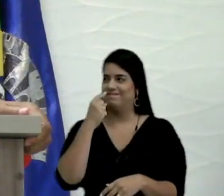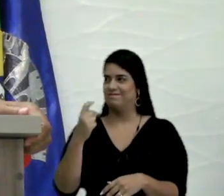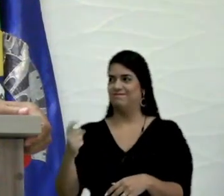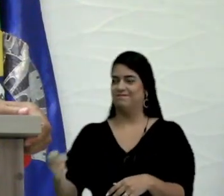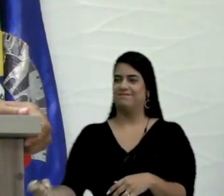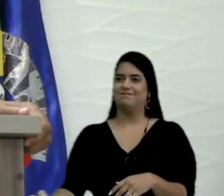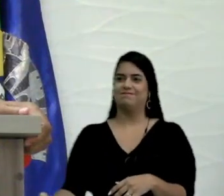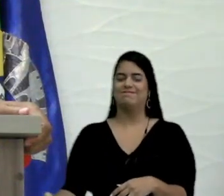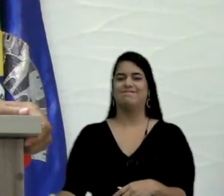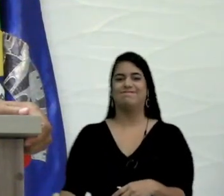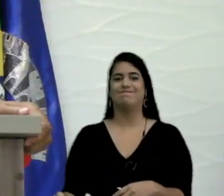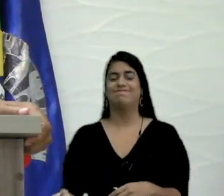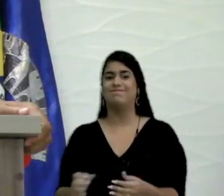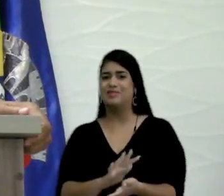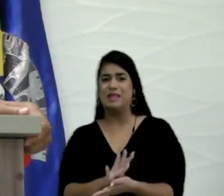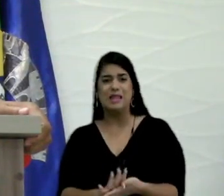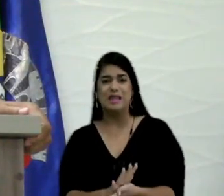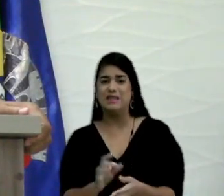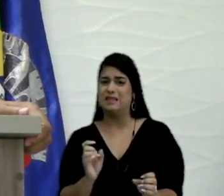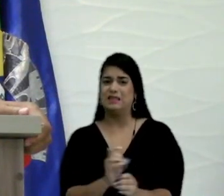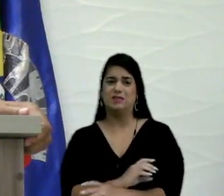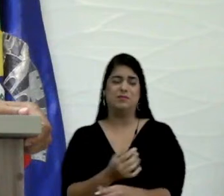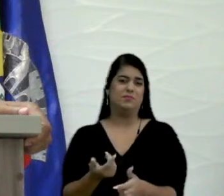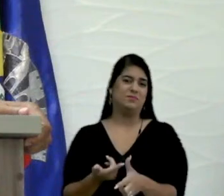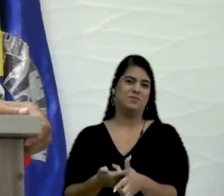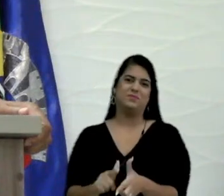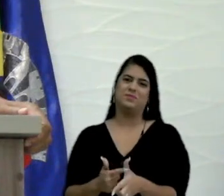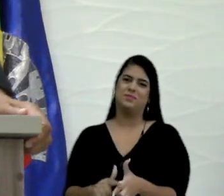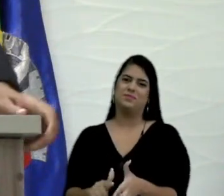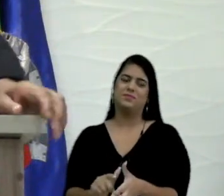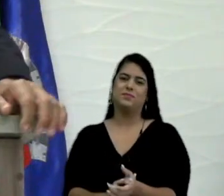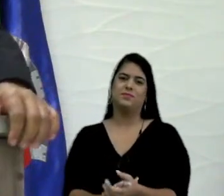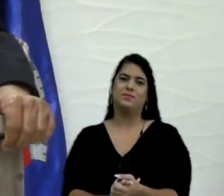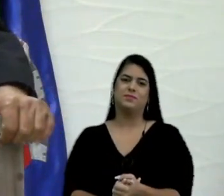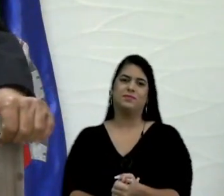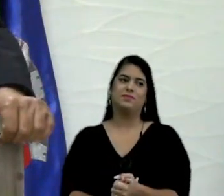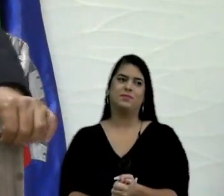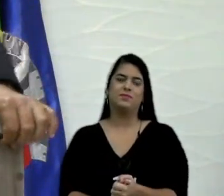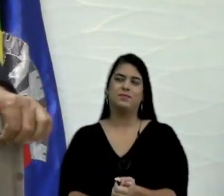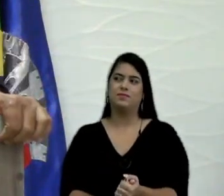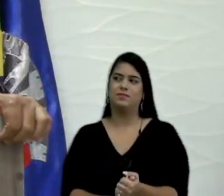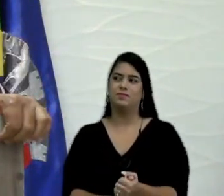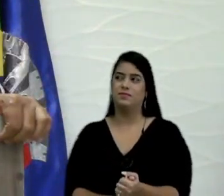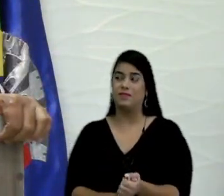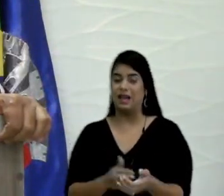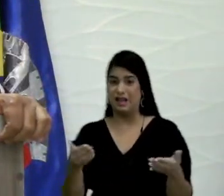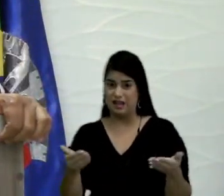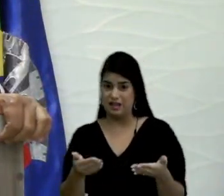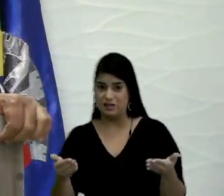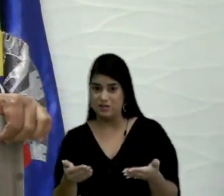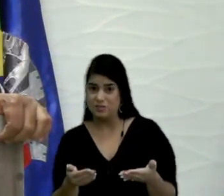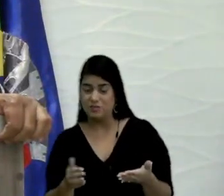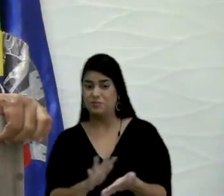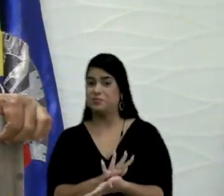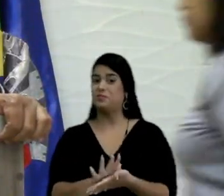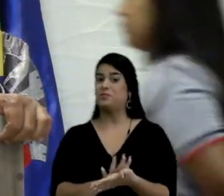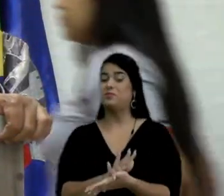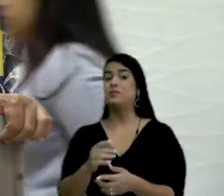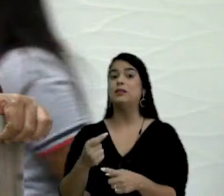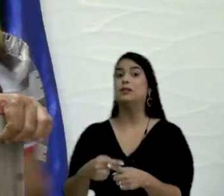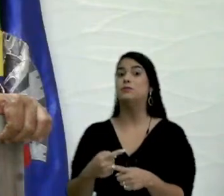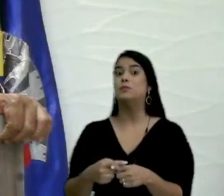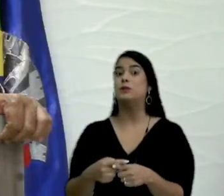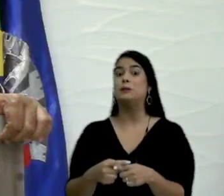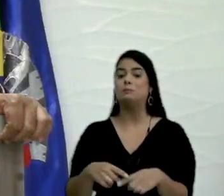Providência com um negócio desse aí nós não estamos tomando Providência agora porque o nós não pode